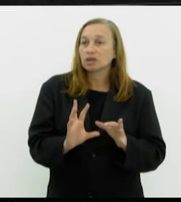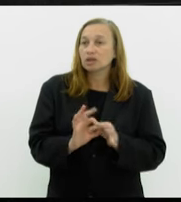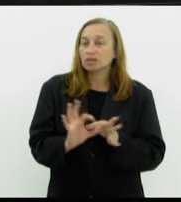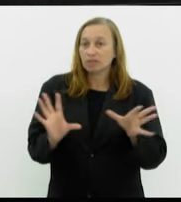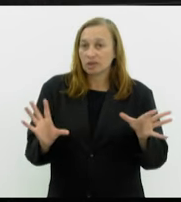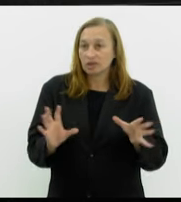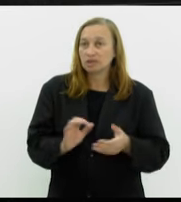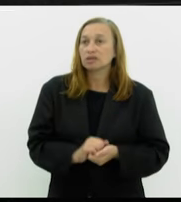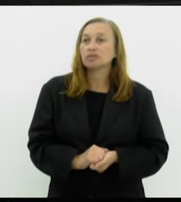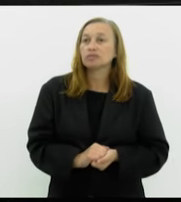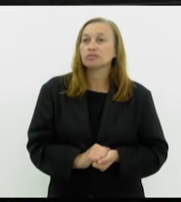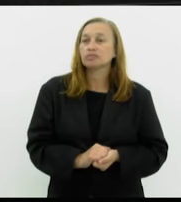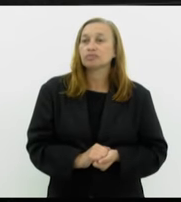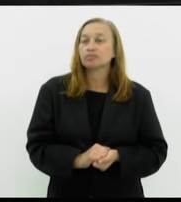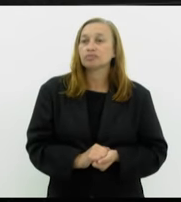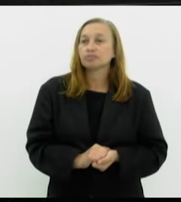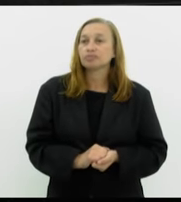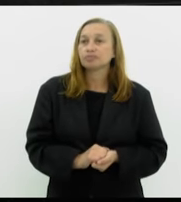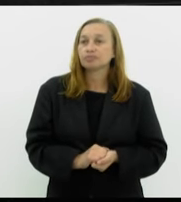autorizações